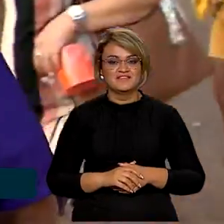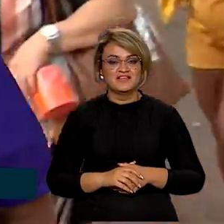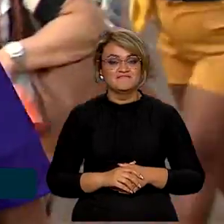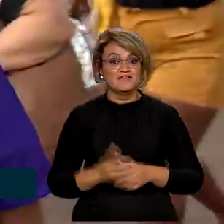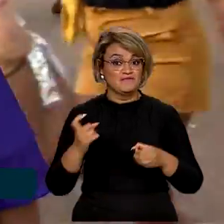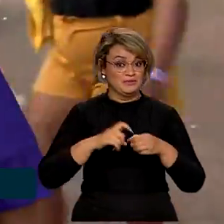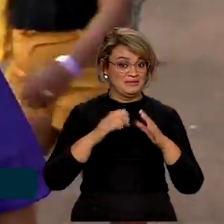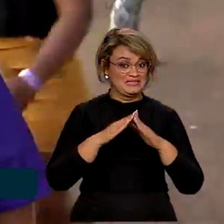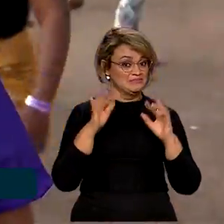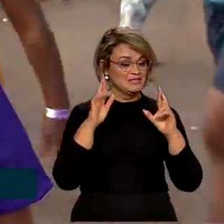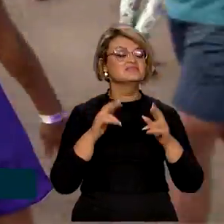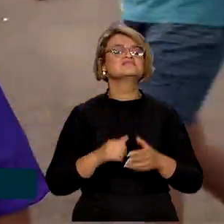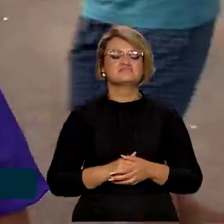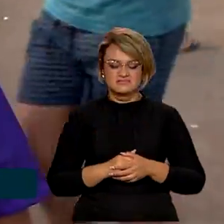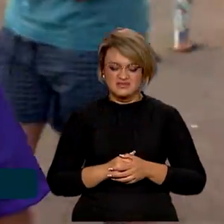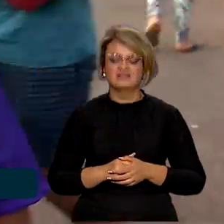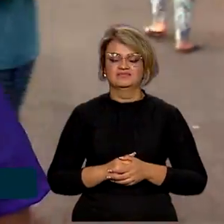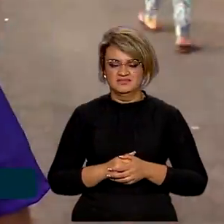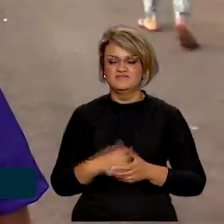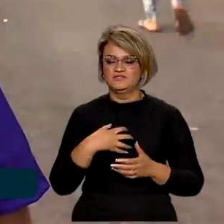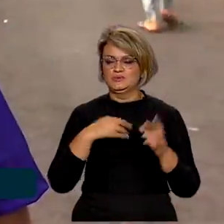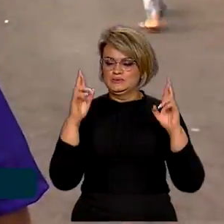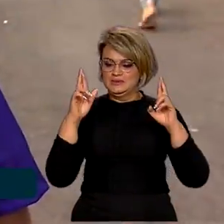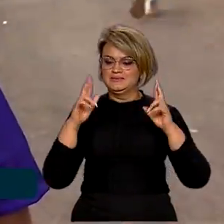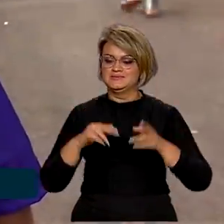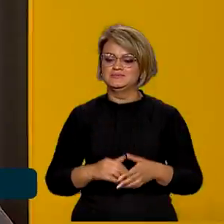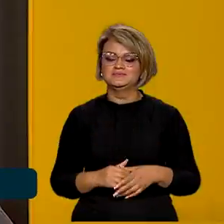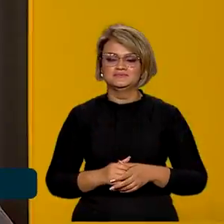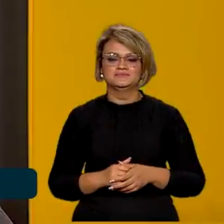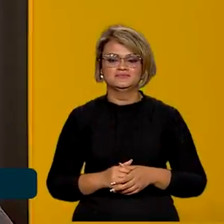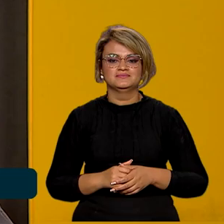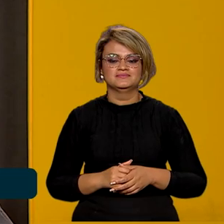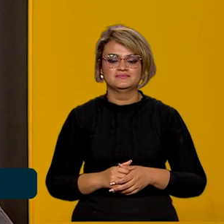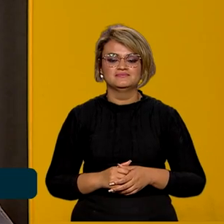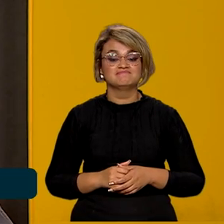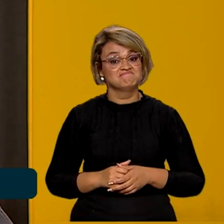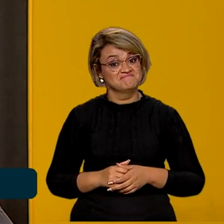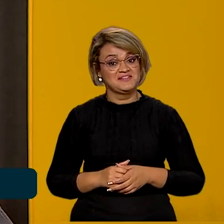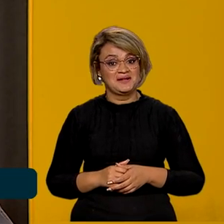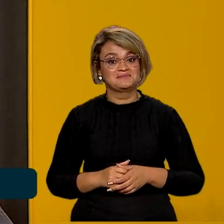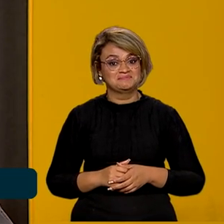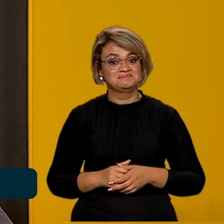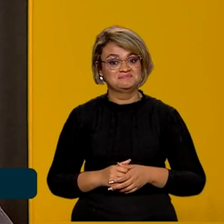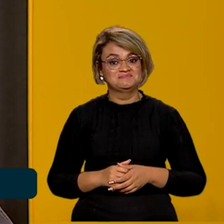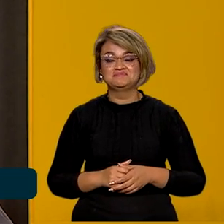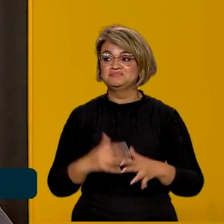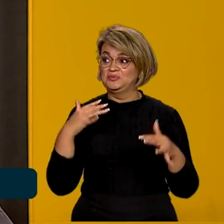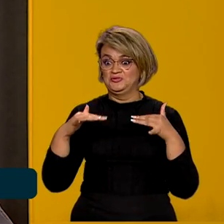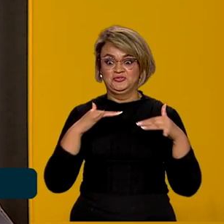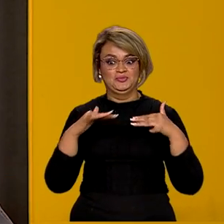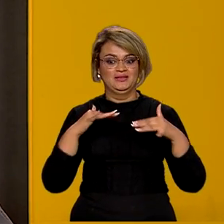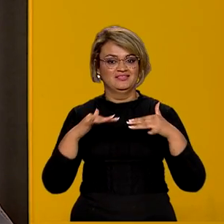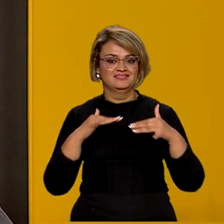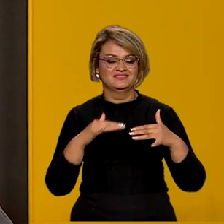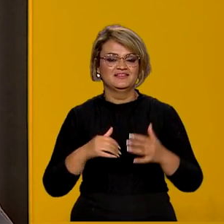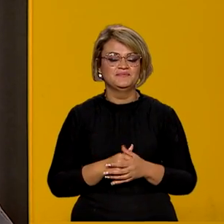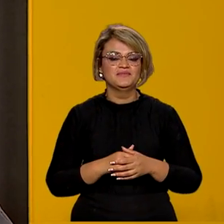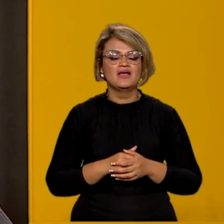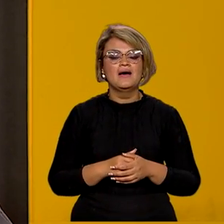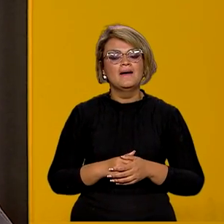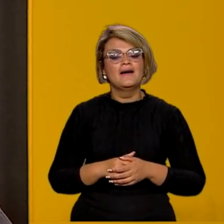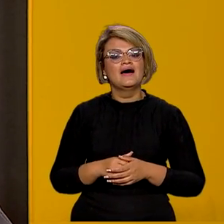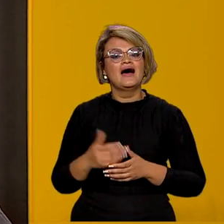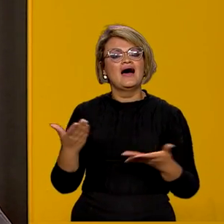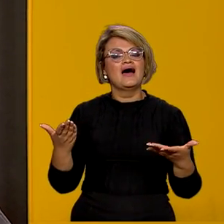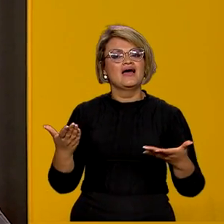voltar para casa com mais esperança? Isso, sim, vou voltar com esperança. Está aí, bastante movimentado esse evento. Agora a gente vai ouvir